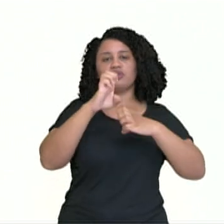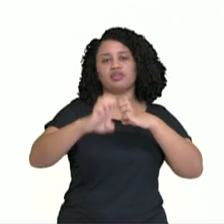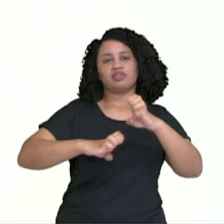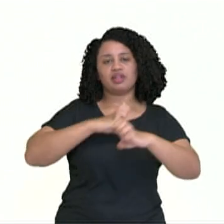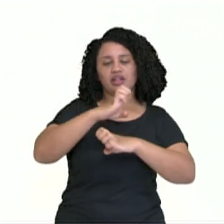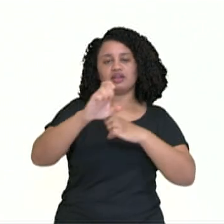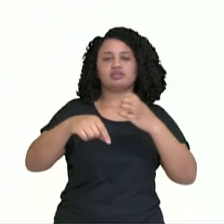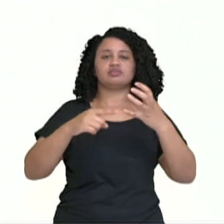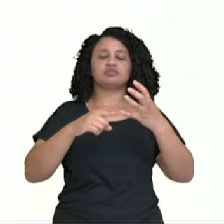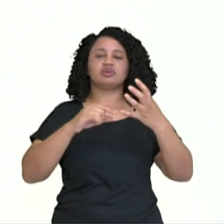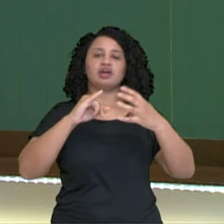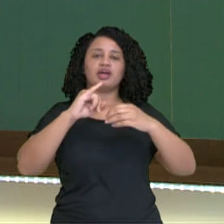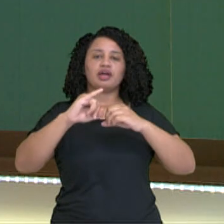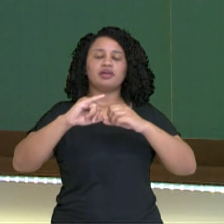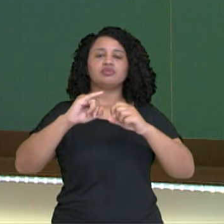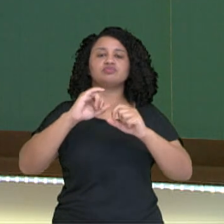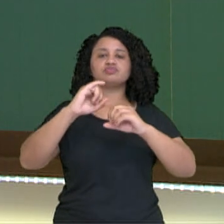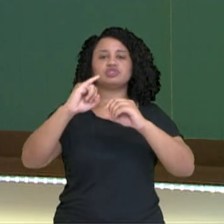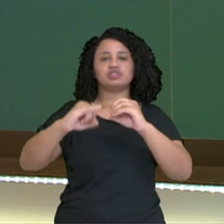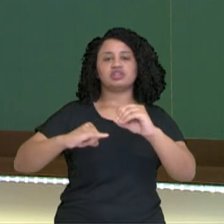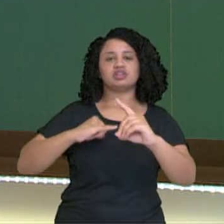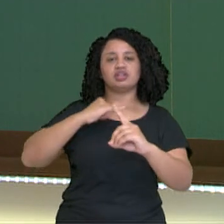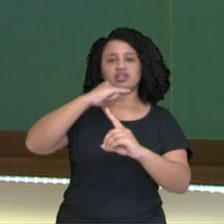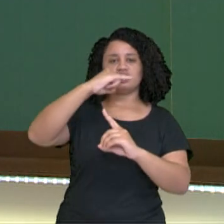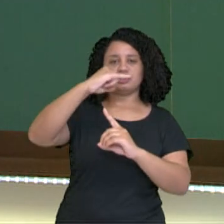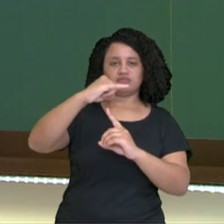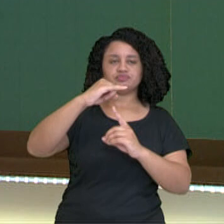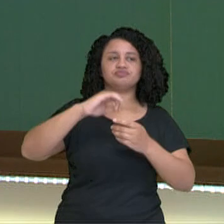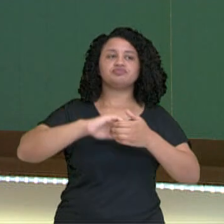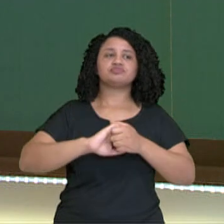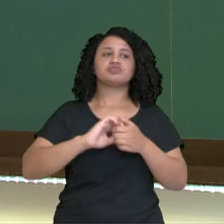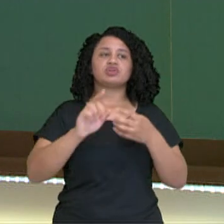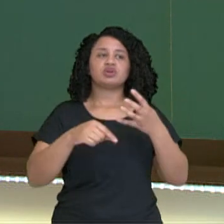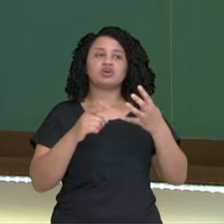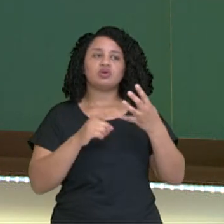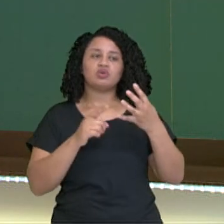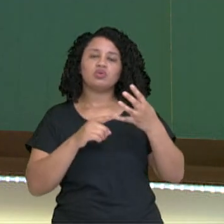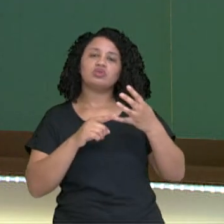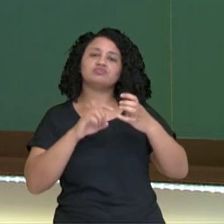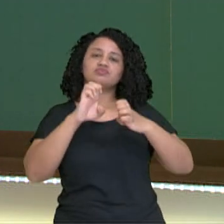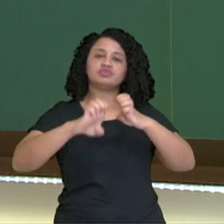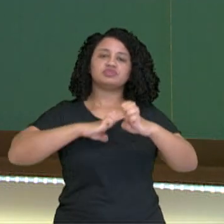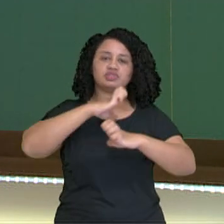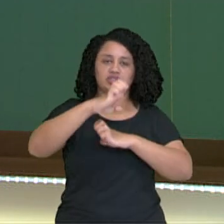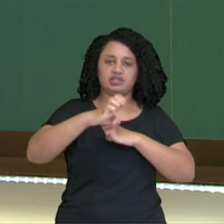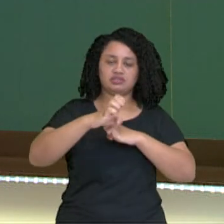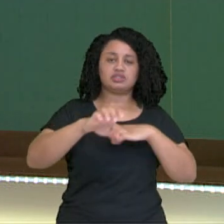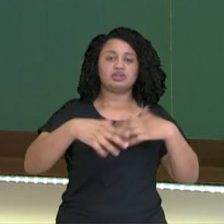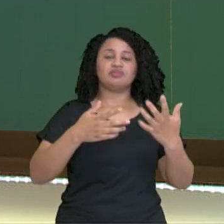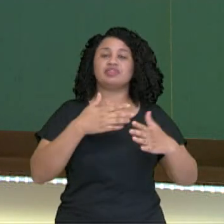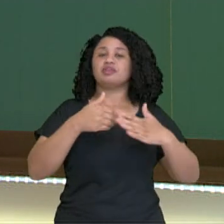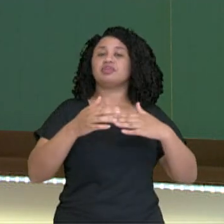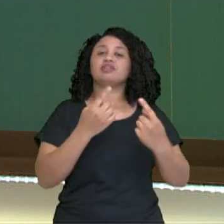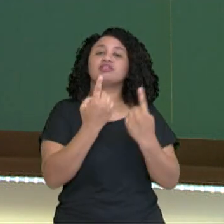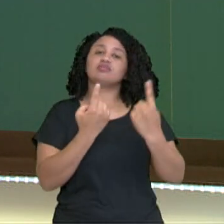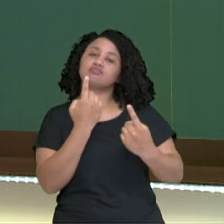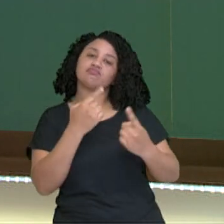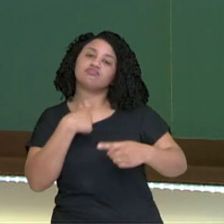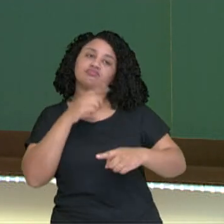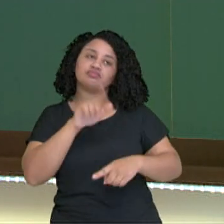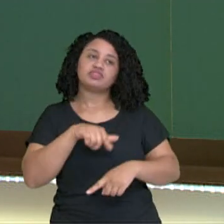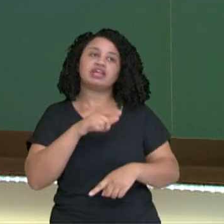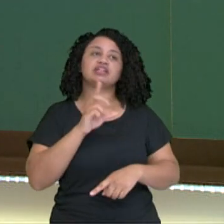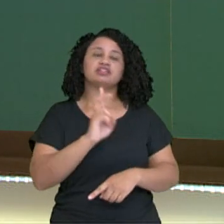qual seja a entidade que você está usando, você terá sempre 602, 10 a 23, que é a nossa constante